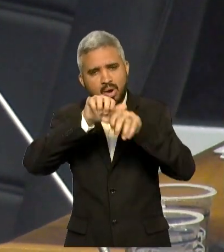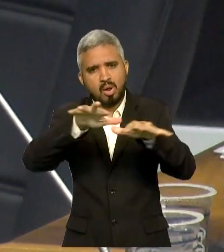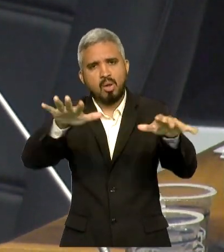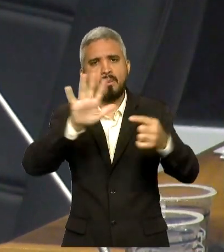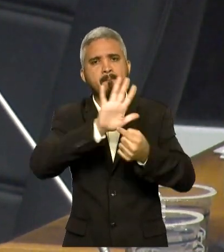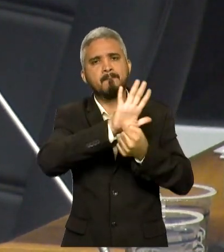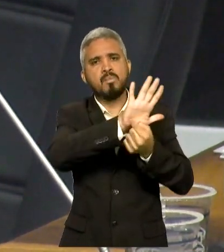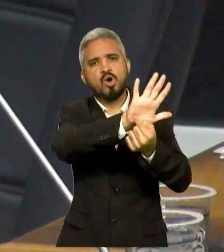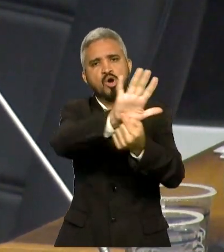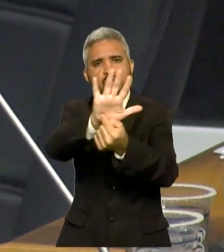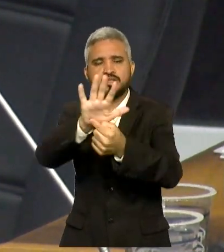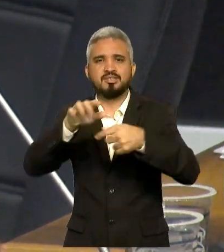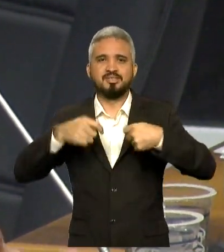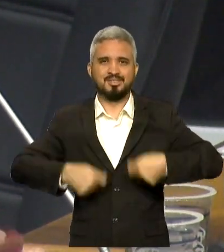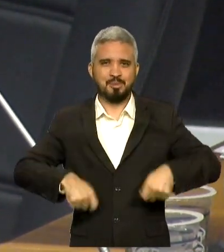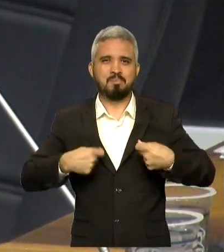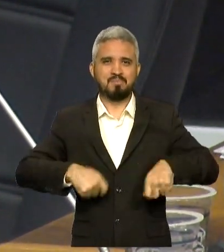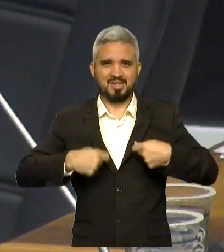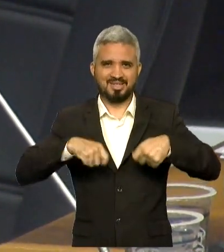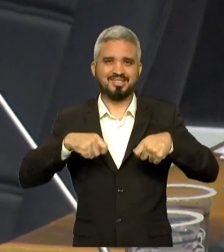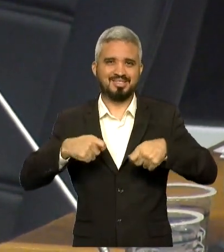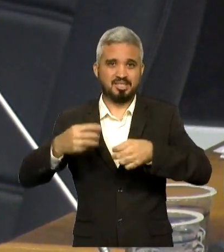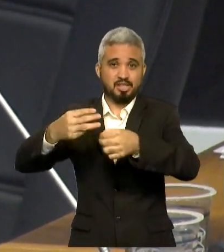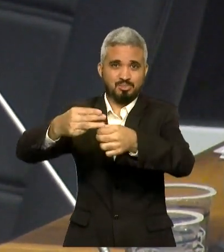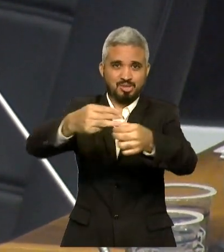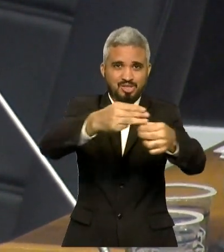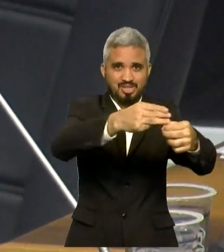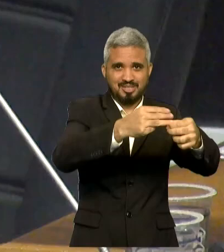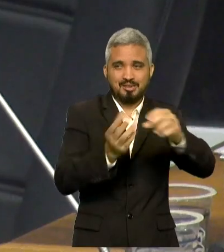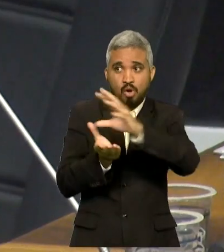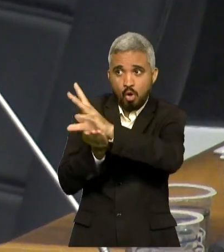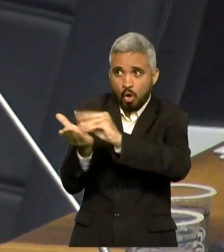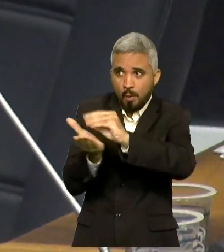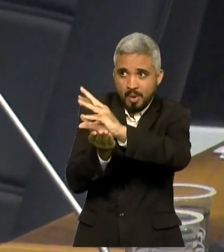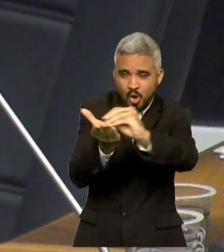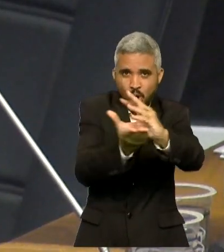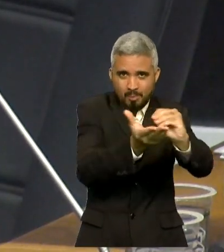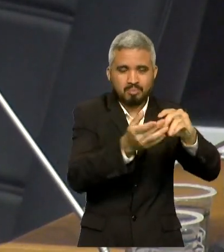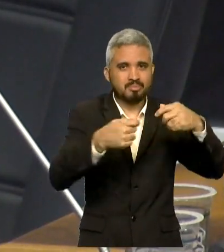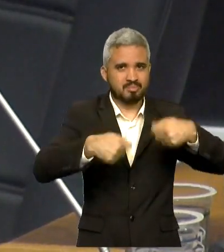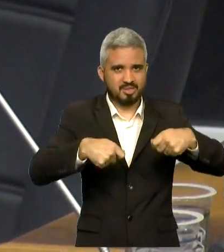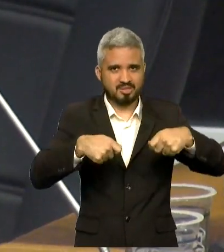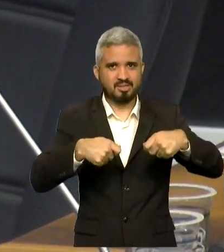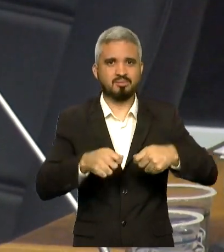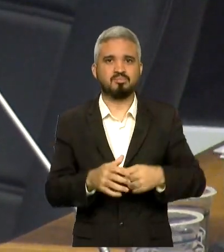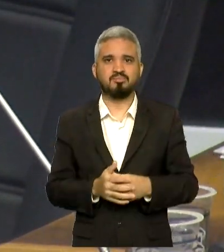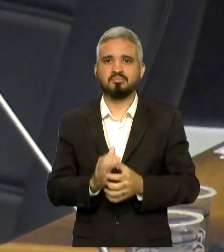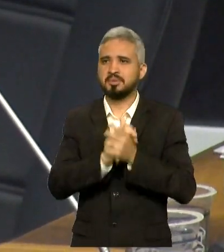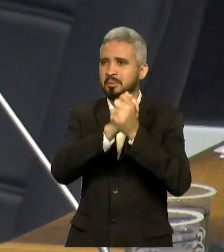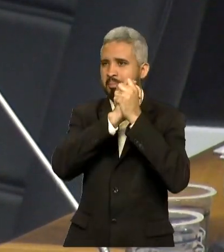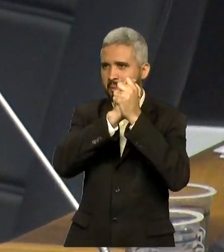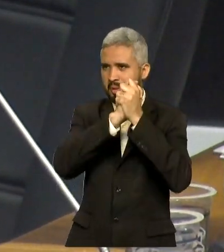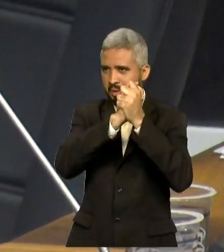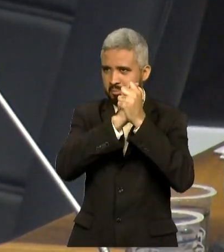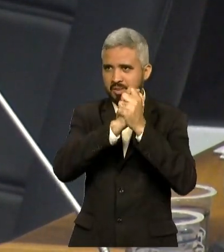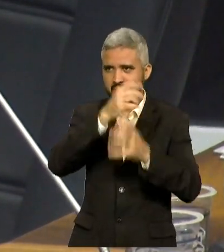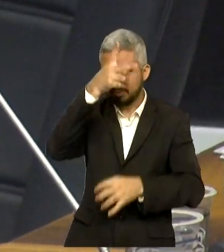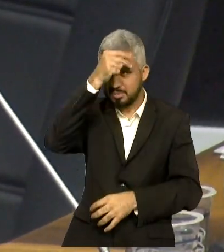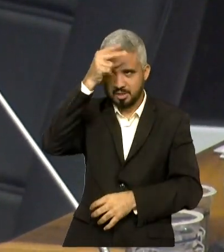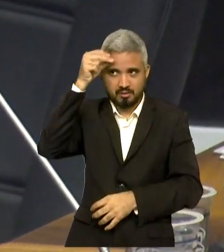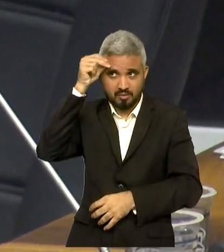outros municípios também tomem iniciativas como essa. Levem meus parabéns à gestão municipal, meus